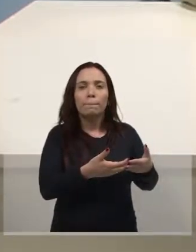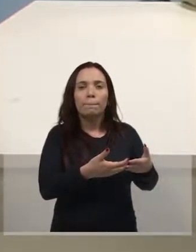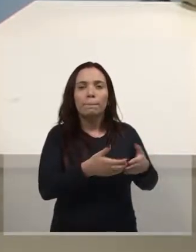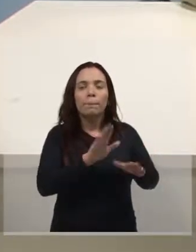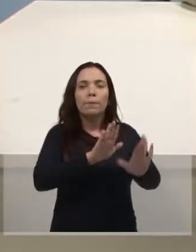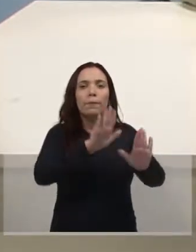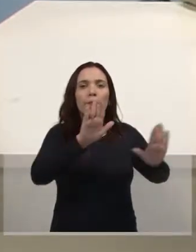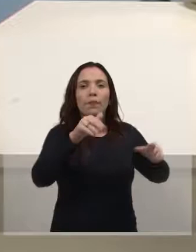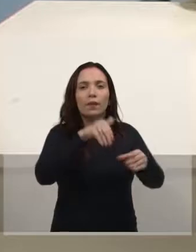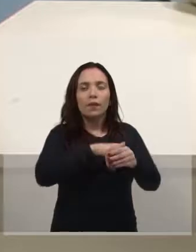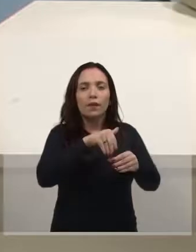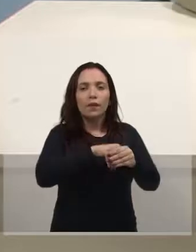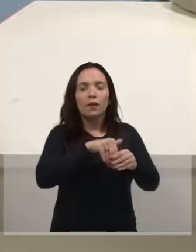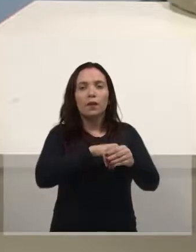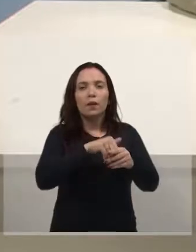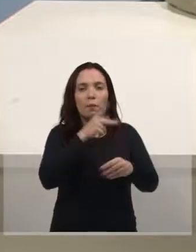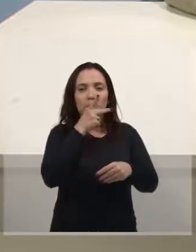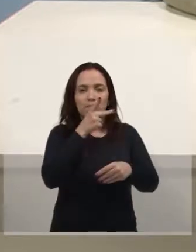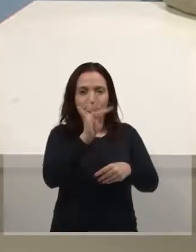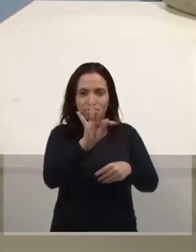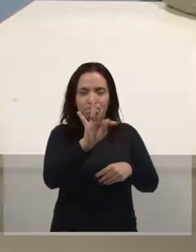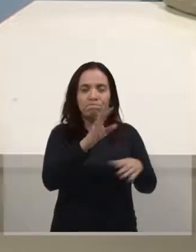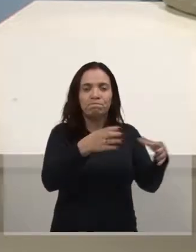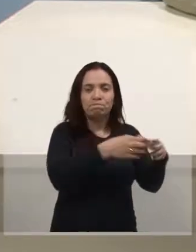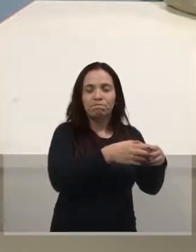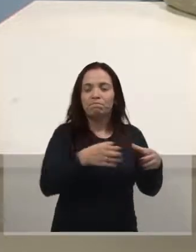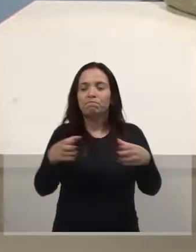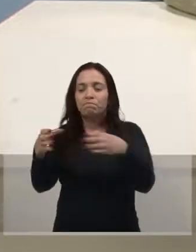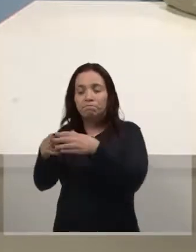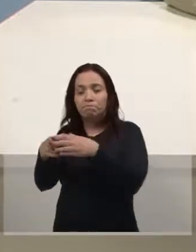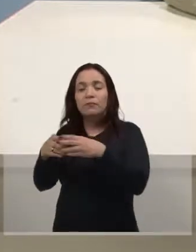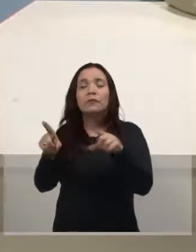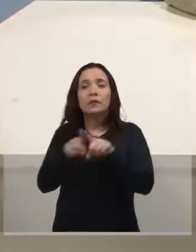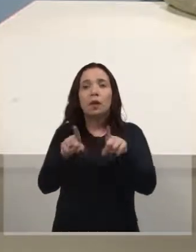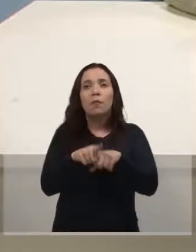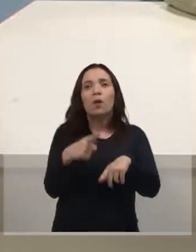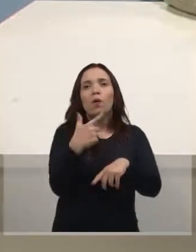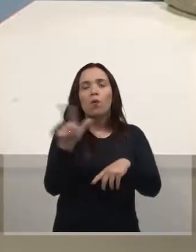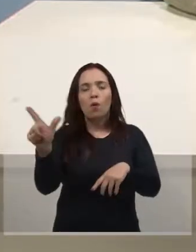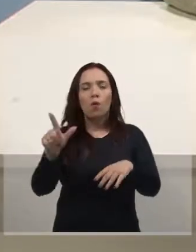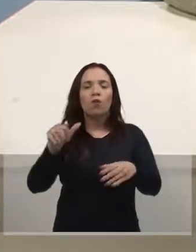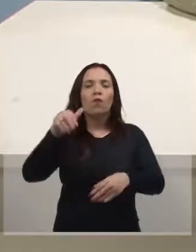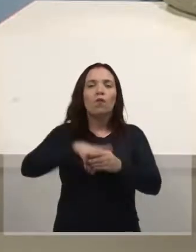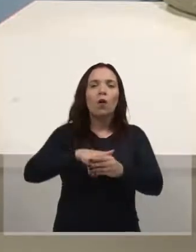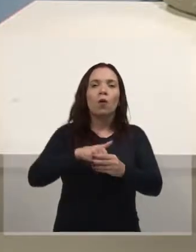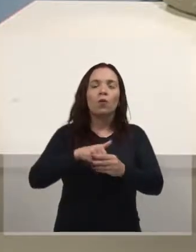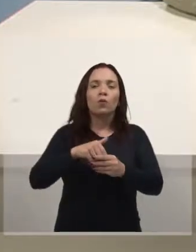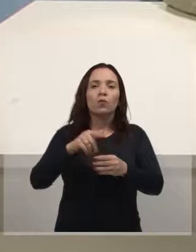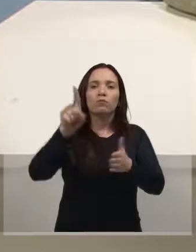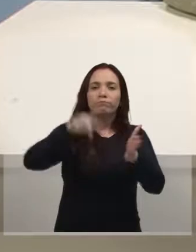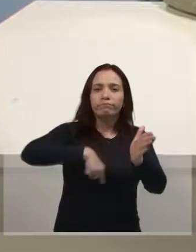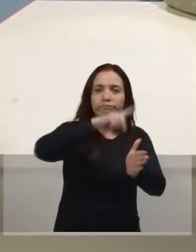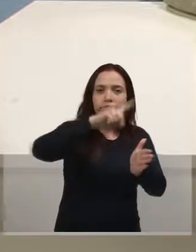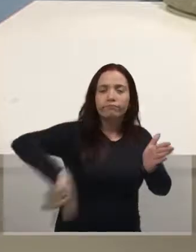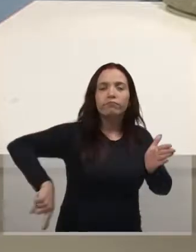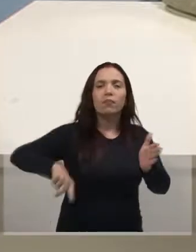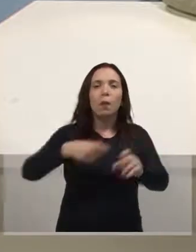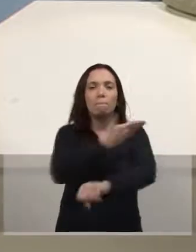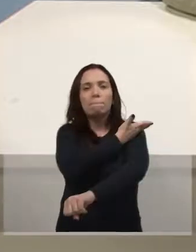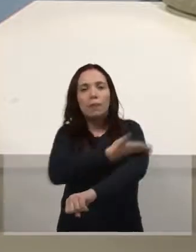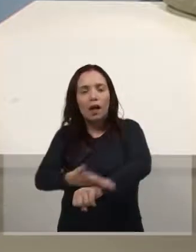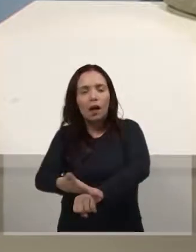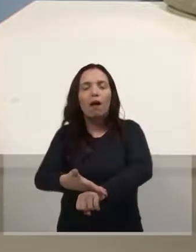o candidato do Partido dos Trabalhadores e a outra parte que foi o voto branco, nulo, abstenção. E disseminado nos